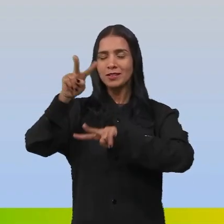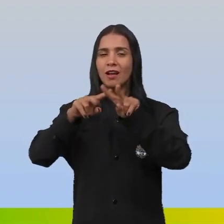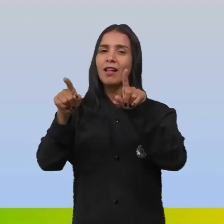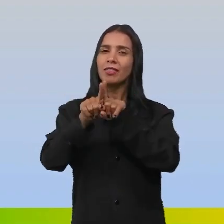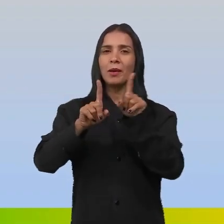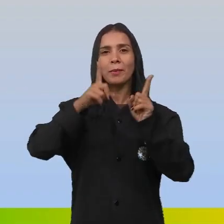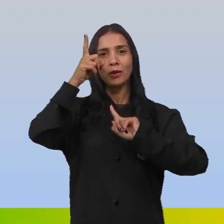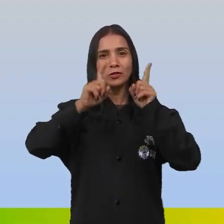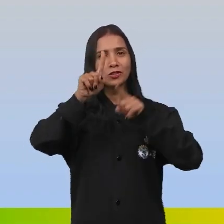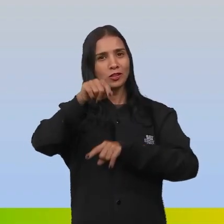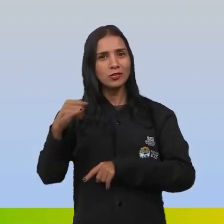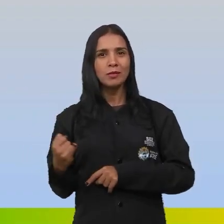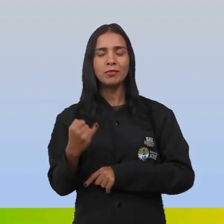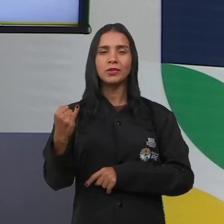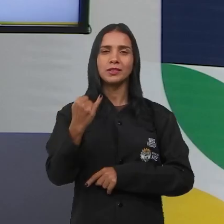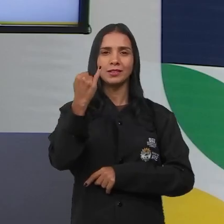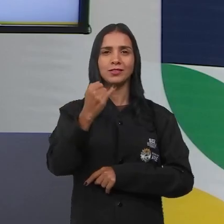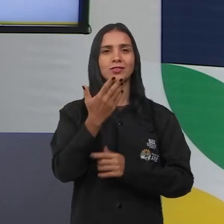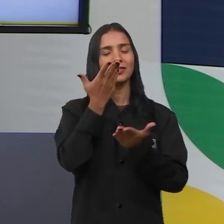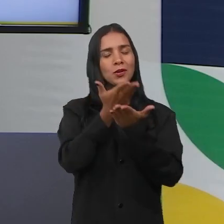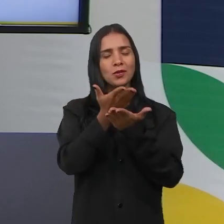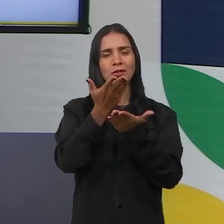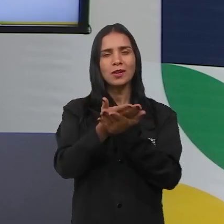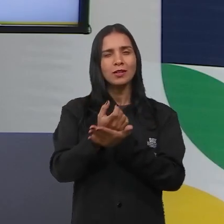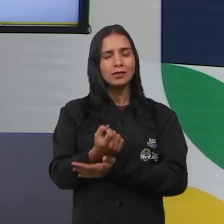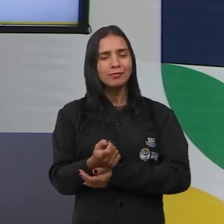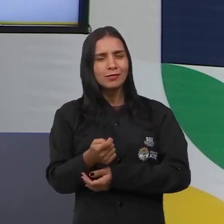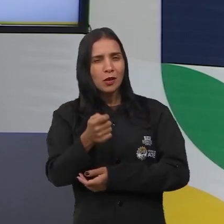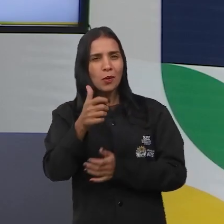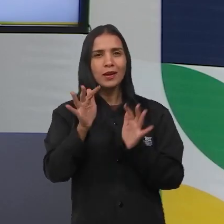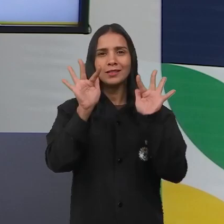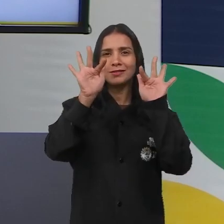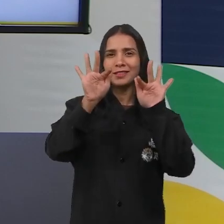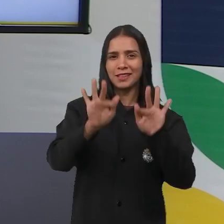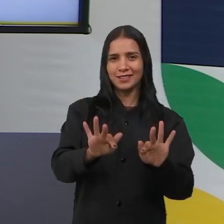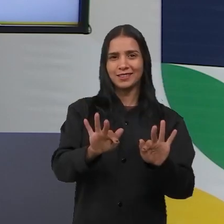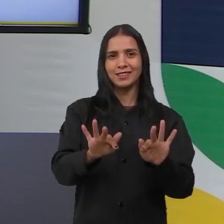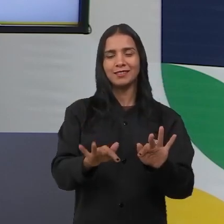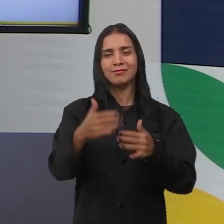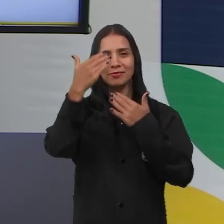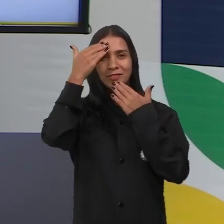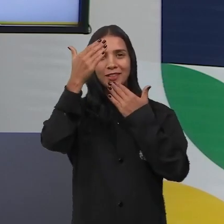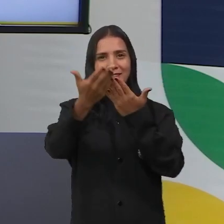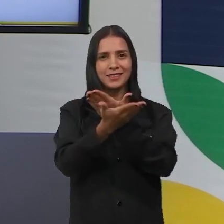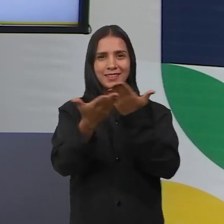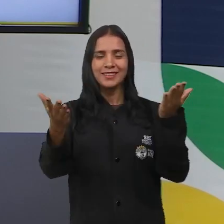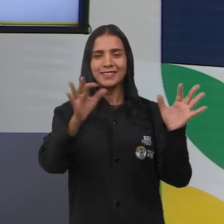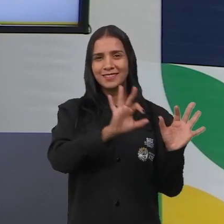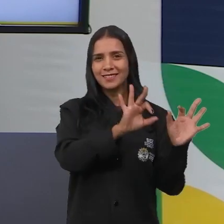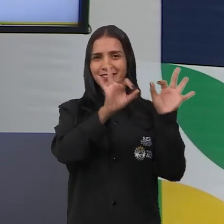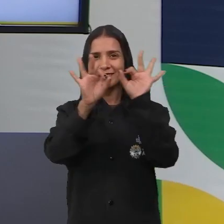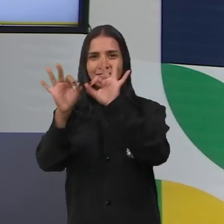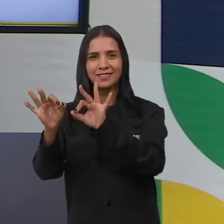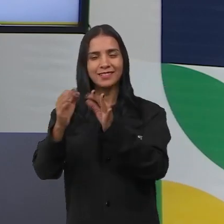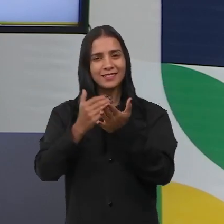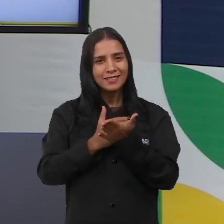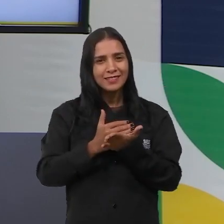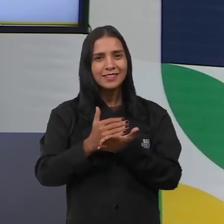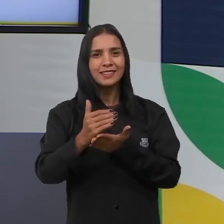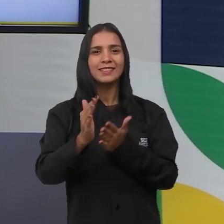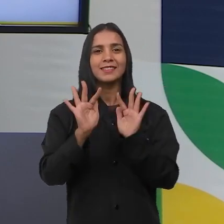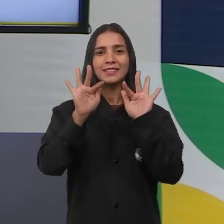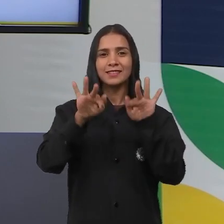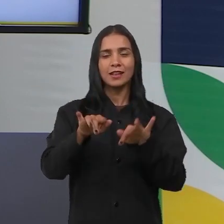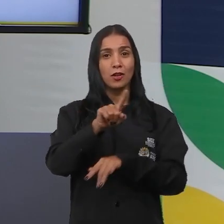Então, a nossa aula de hoje já está chegando aqui ao final, e eu agradeço você que ficou assistindo a gente do começo até o fim. Você que acabou